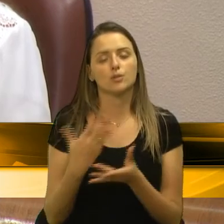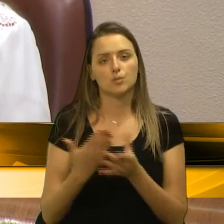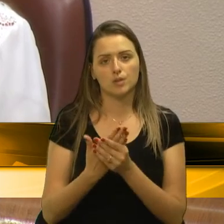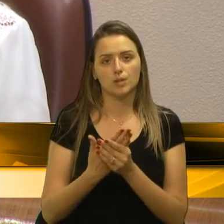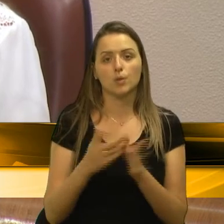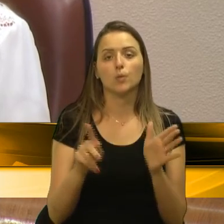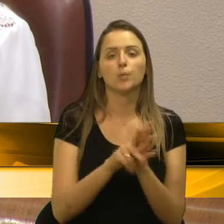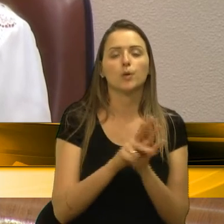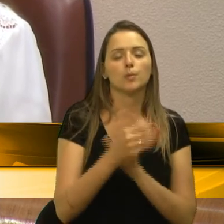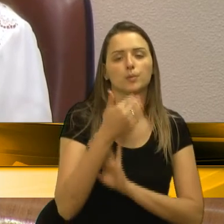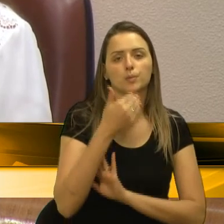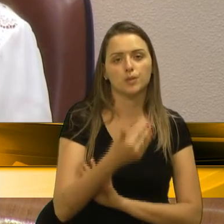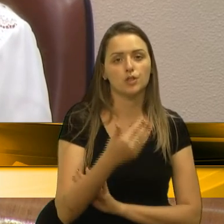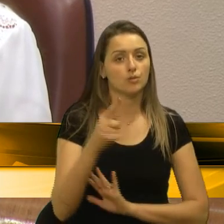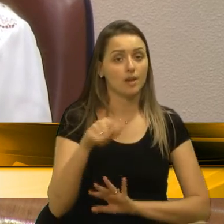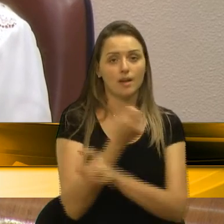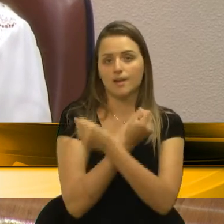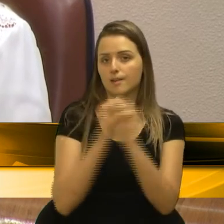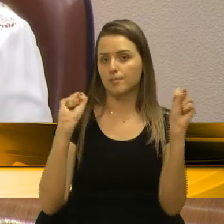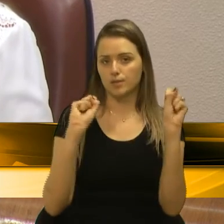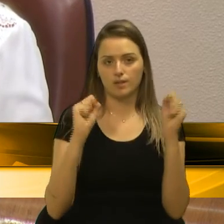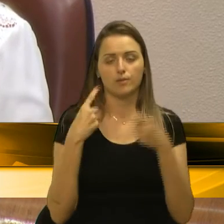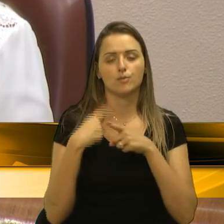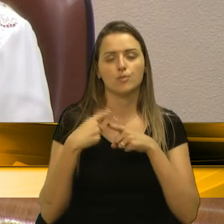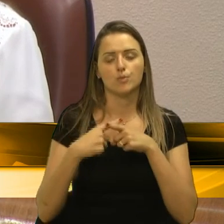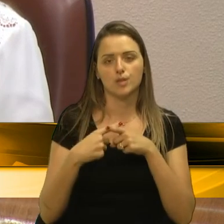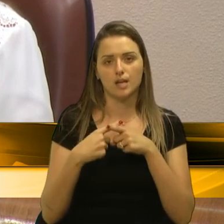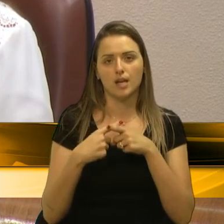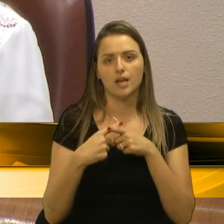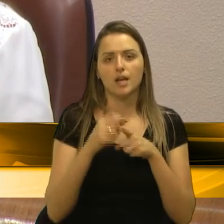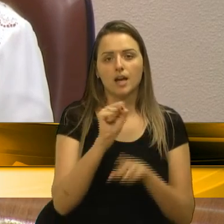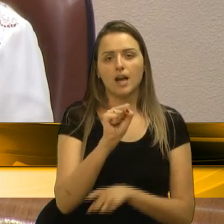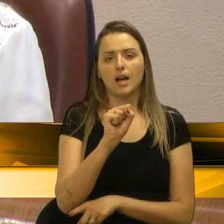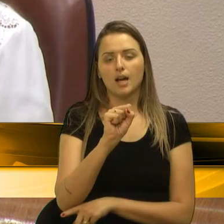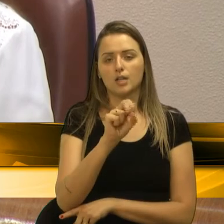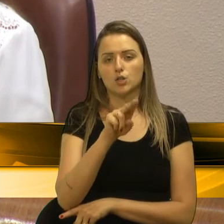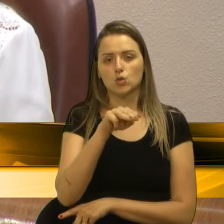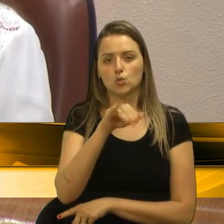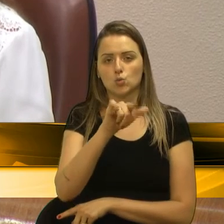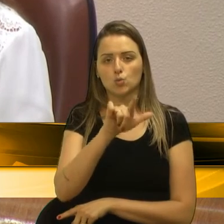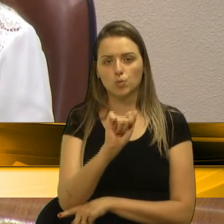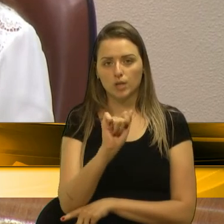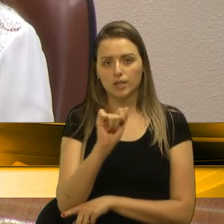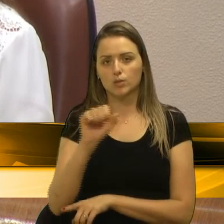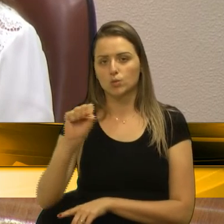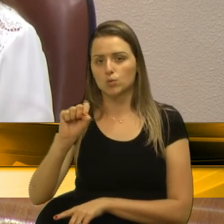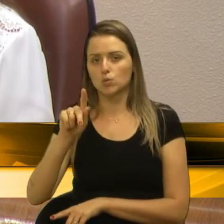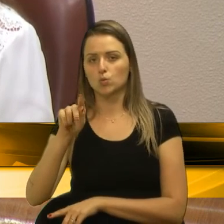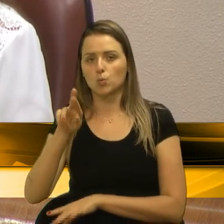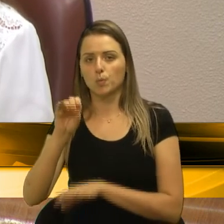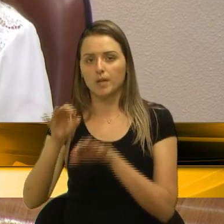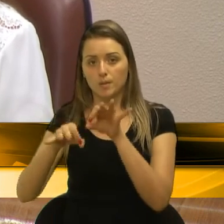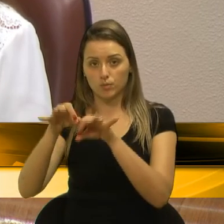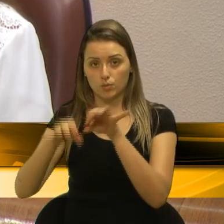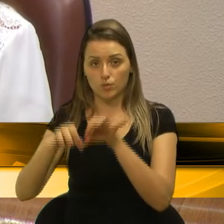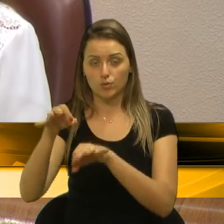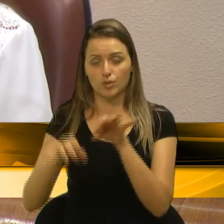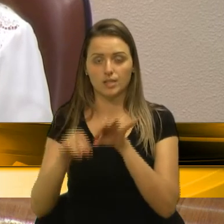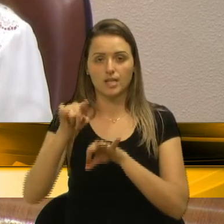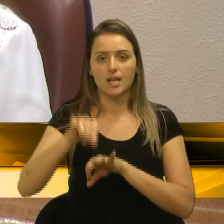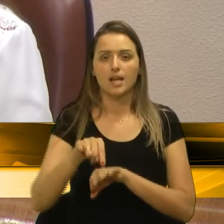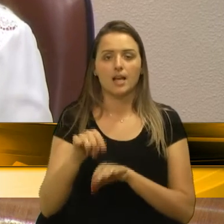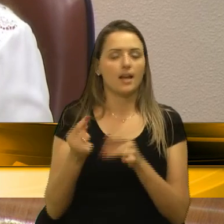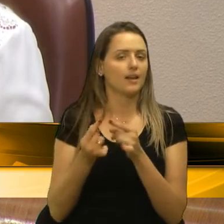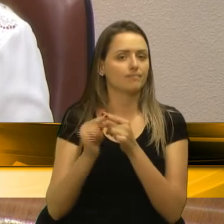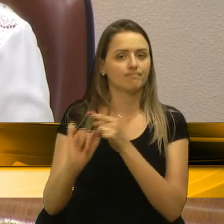pedido é juridicamente impossível, uma vez que a súmula vinculante número 46 do Supremo Tribunal Federal estabelece, de forma